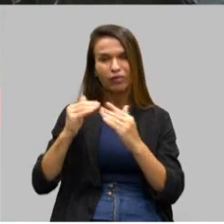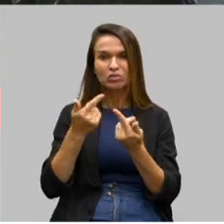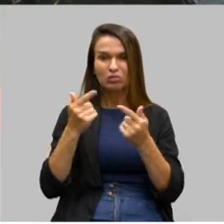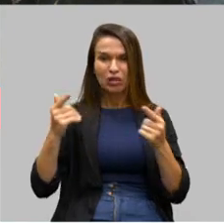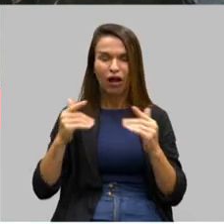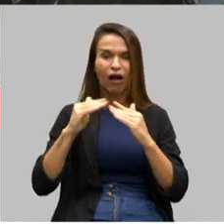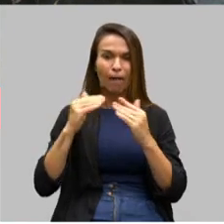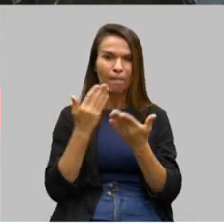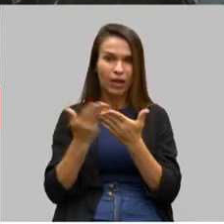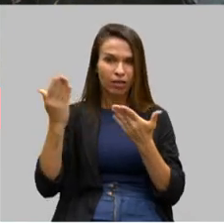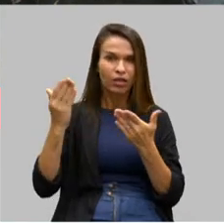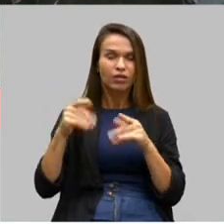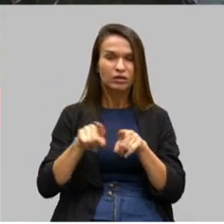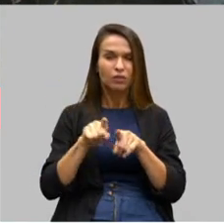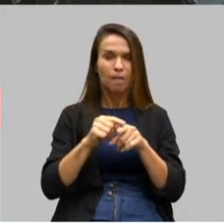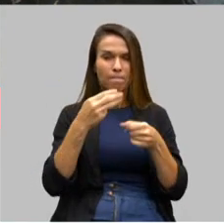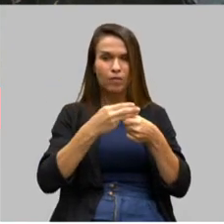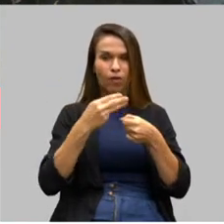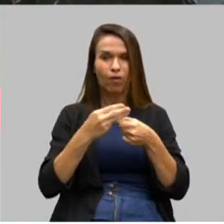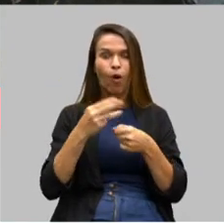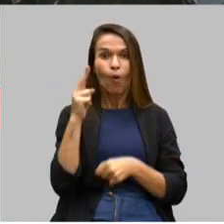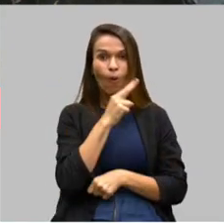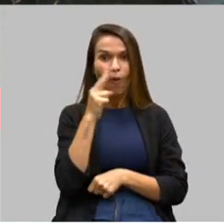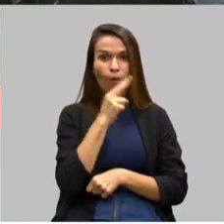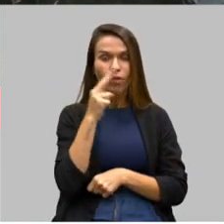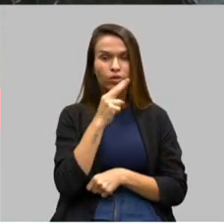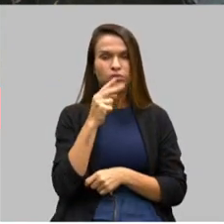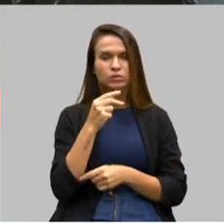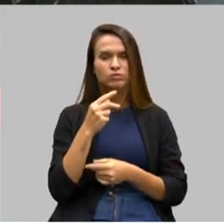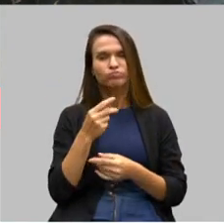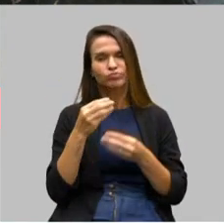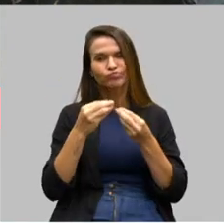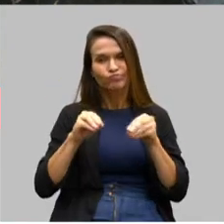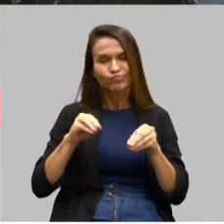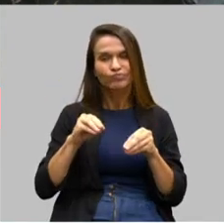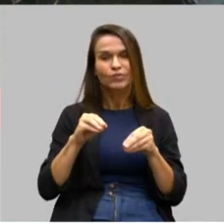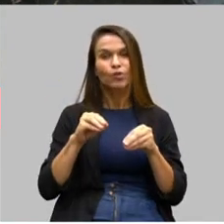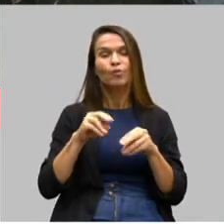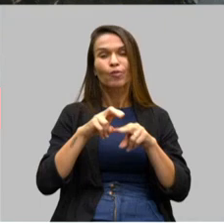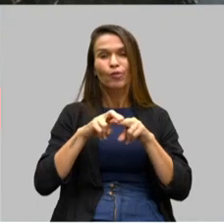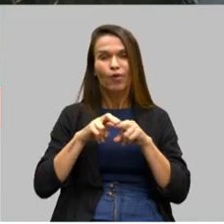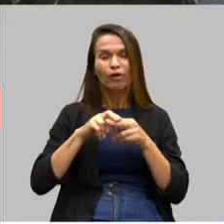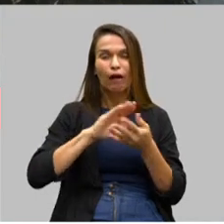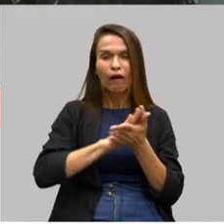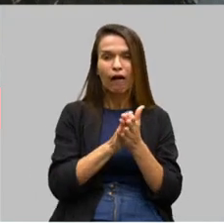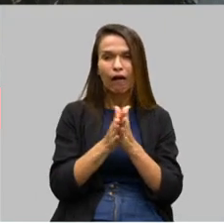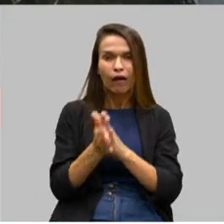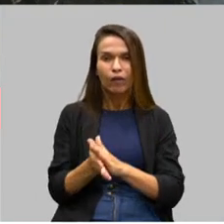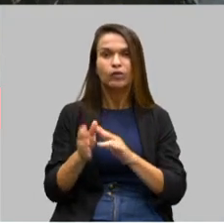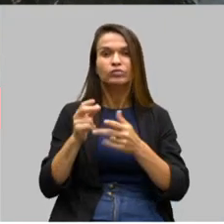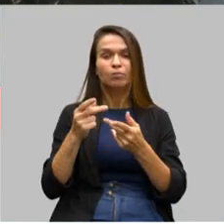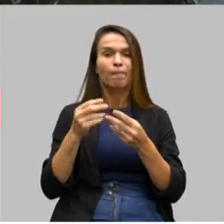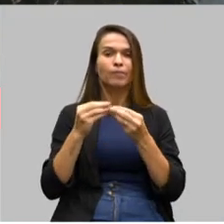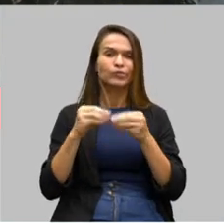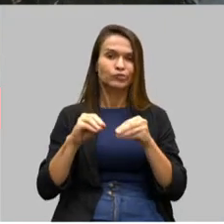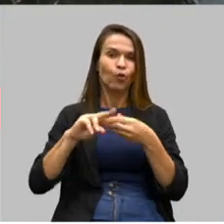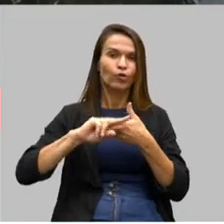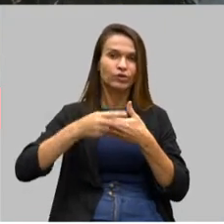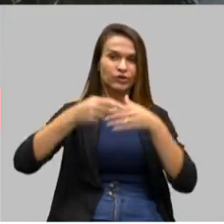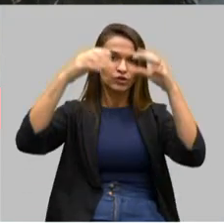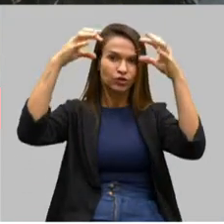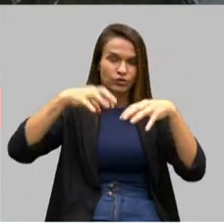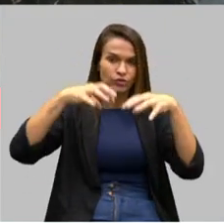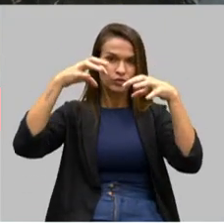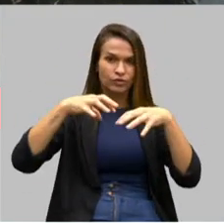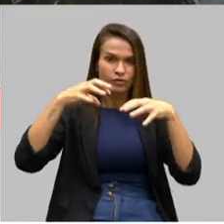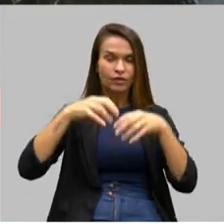diversos municípios decretaram estado de emergência ou calamidade pública em função de desastres causados pelas chuvas. A dívida pública